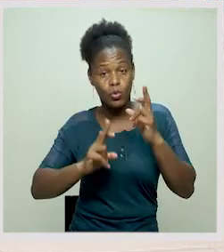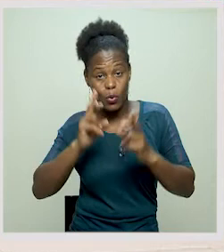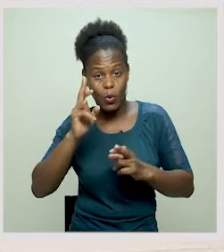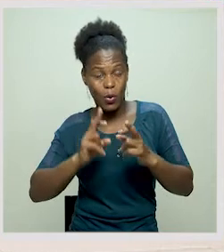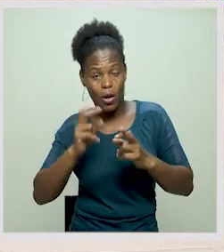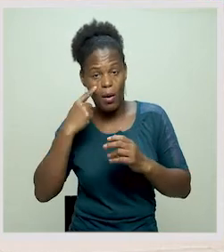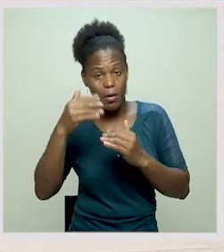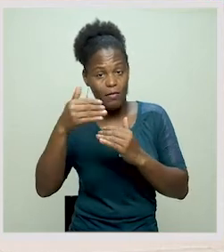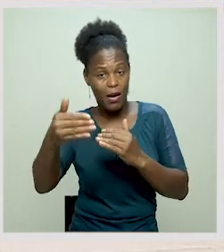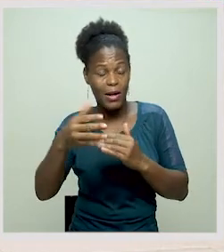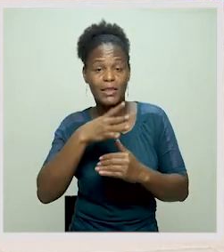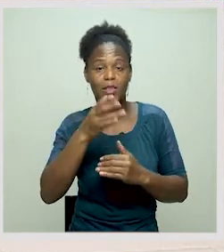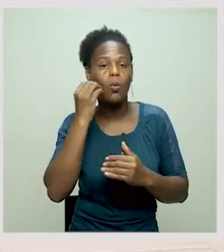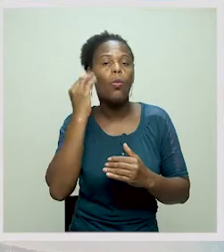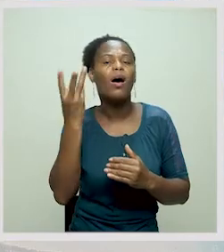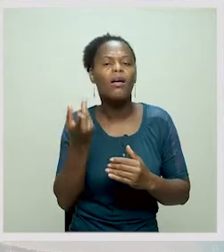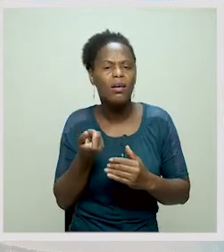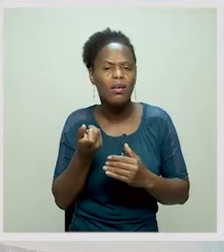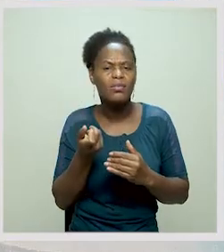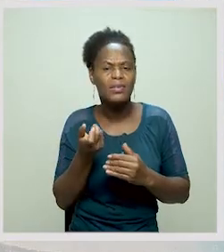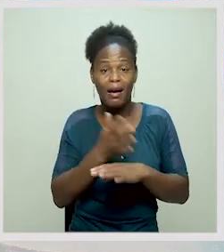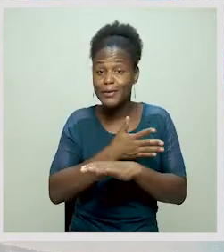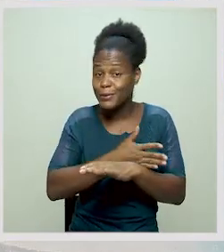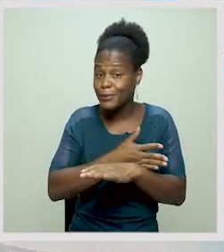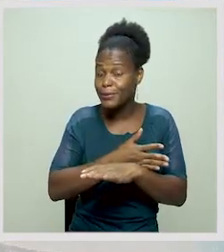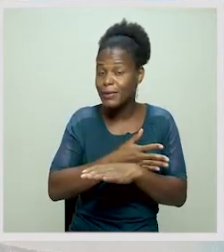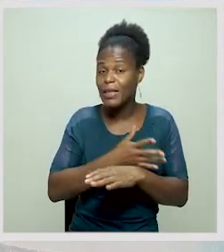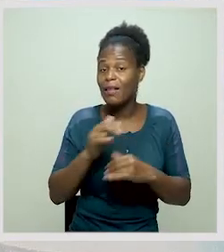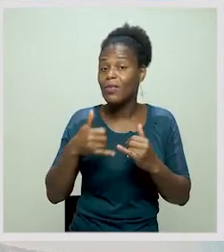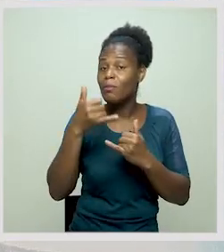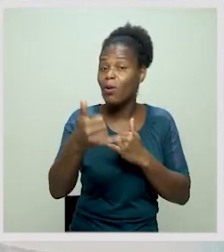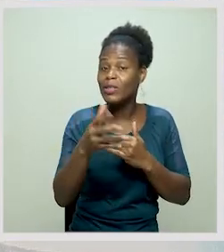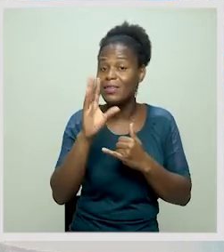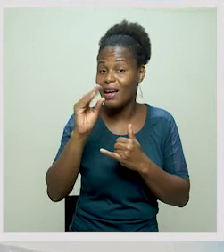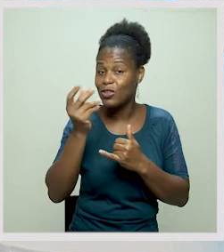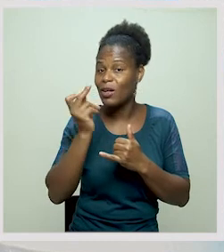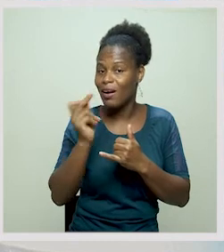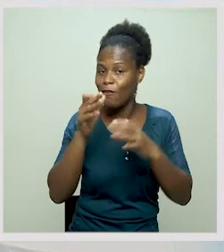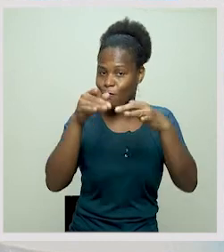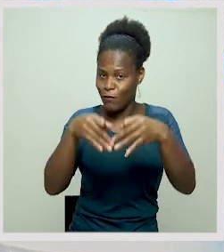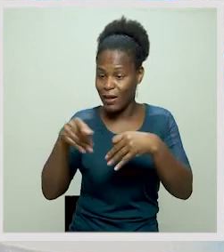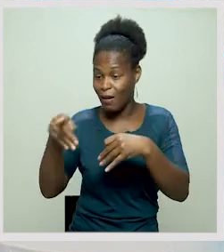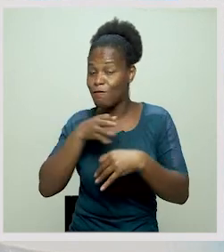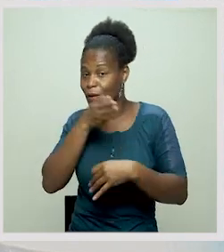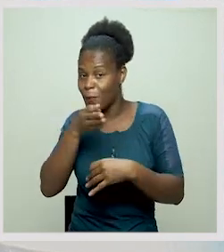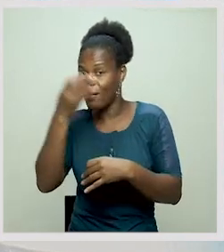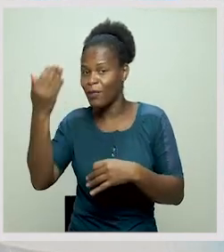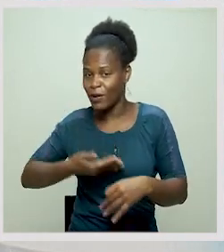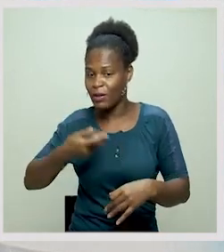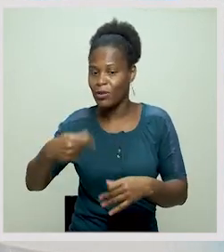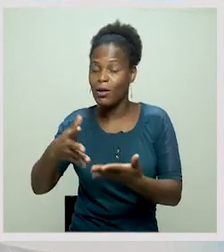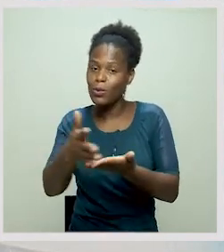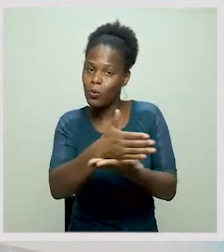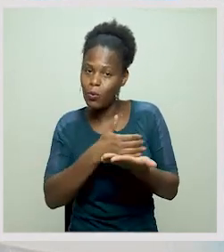é previamente estabelecido, e no final dos 10 anos, essa família tem direito a receber